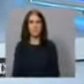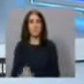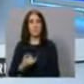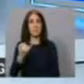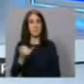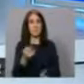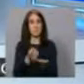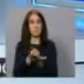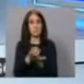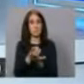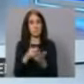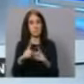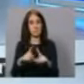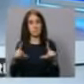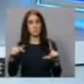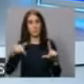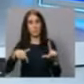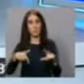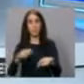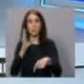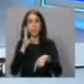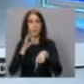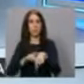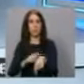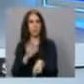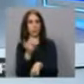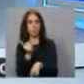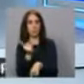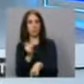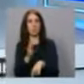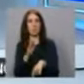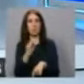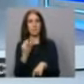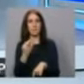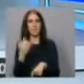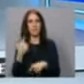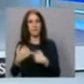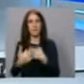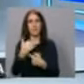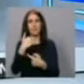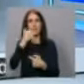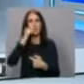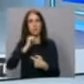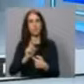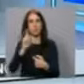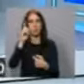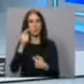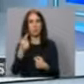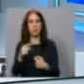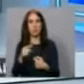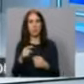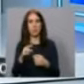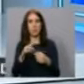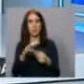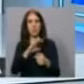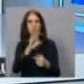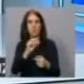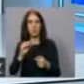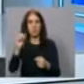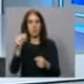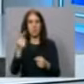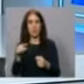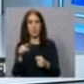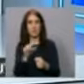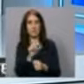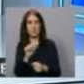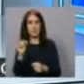de superfície válida para hoje às 12 horas, onde podemos ver a referida depressão a norte dos Açores, com o sistema frontal associado a este sistema frontal